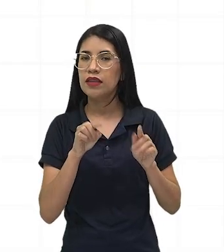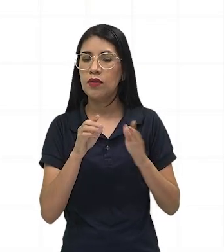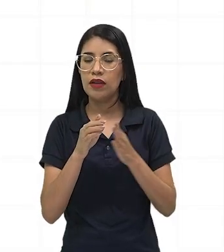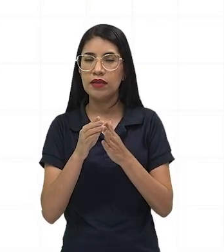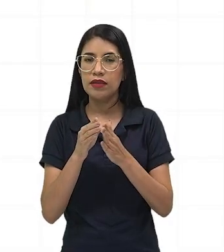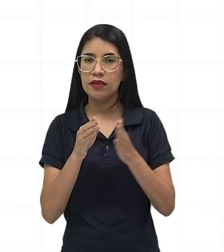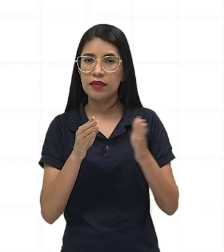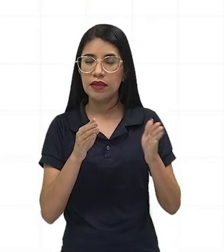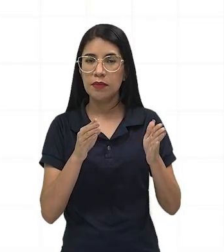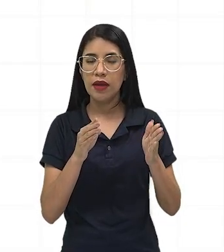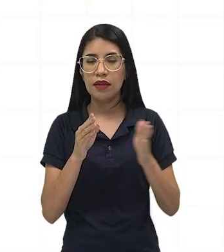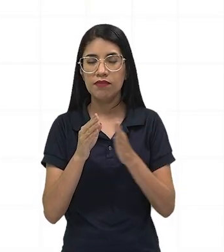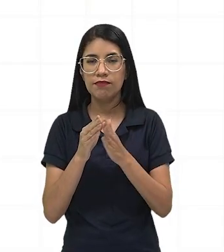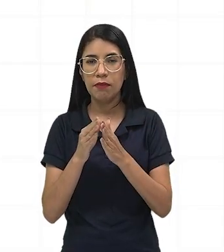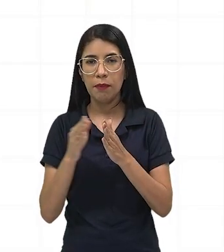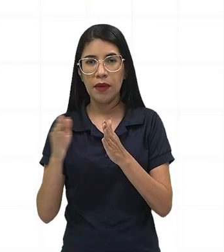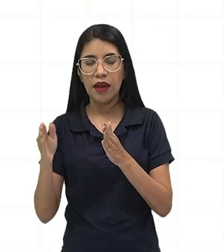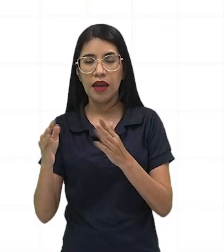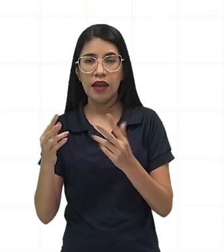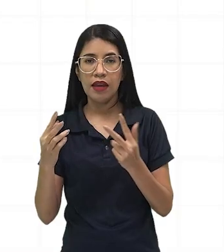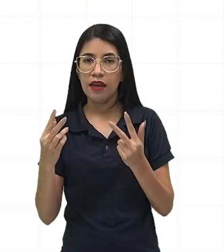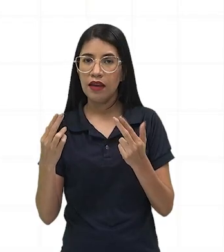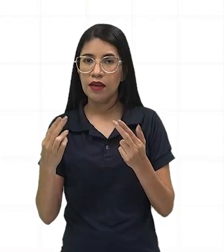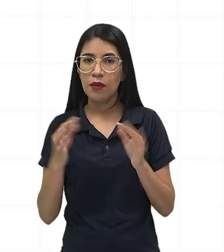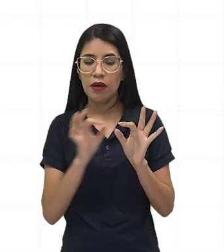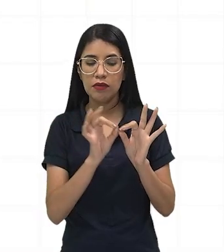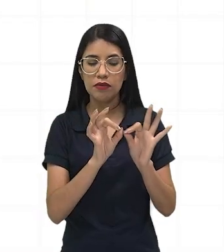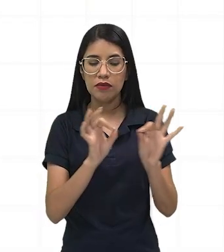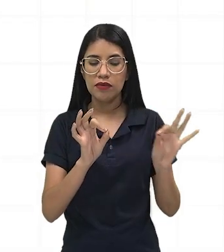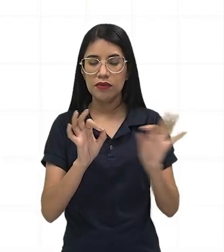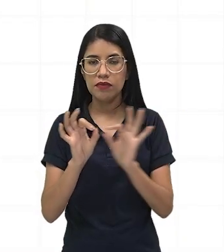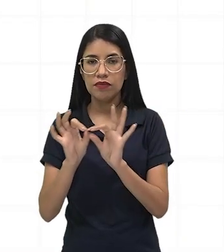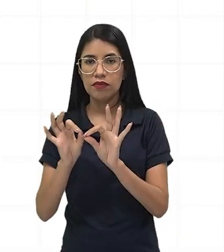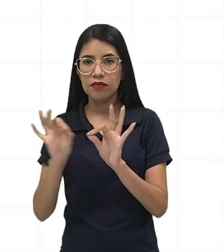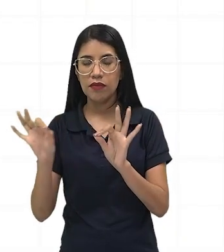segmento exatamente ao meio.